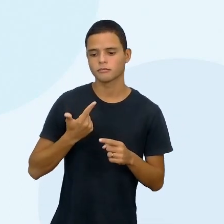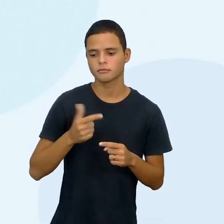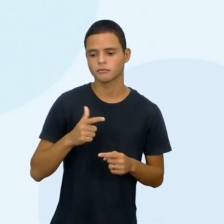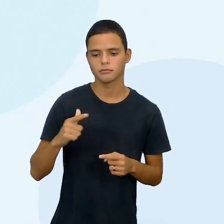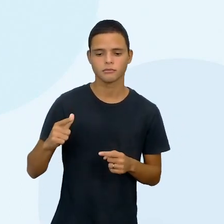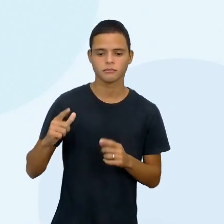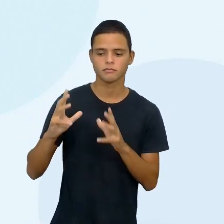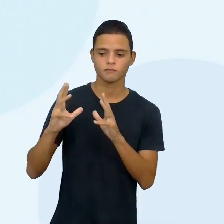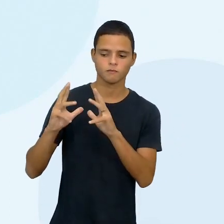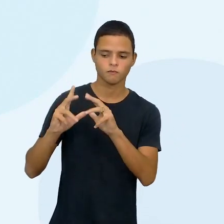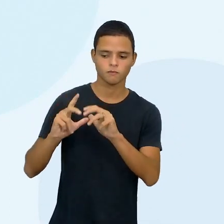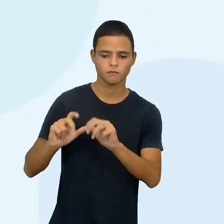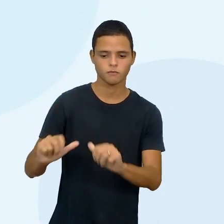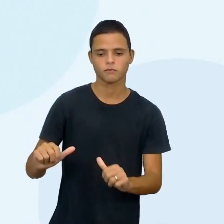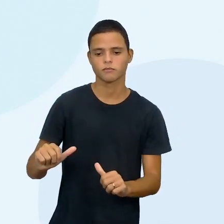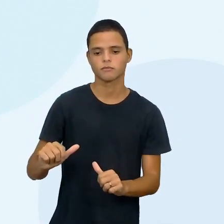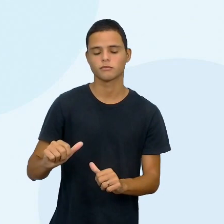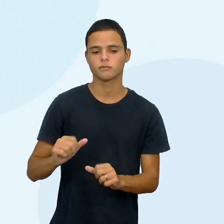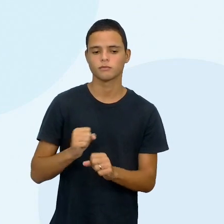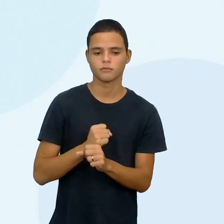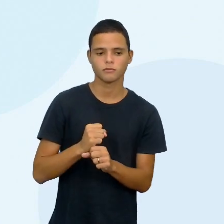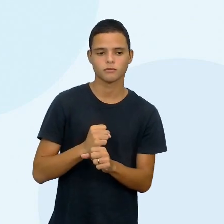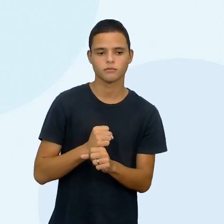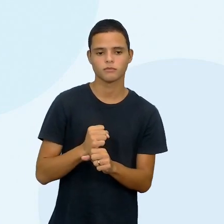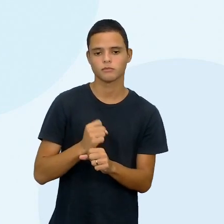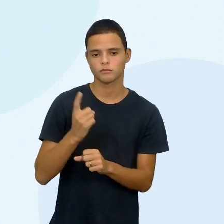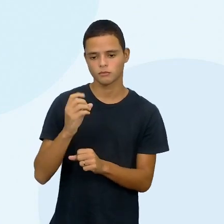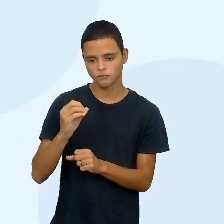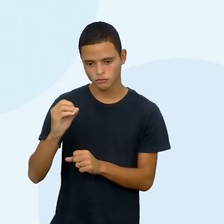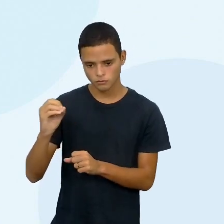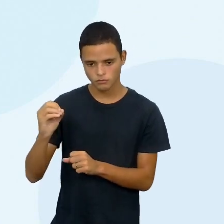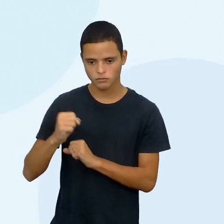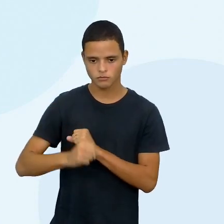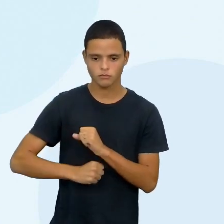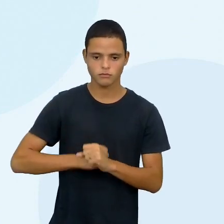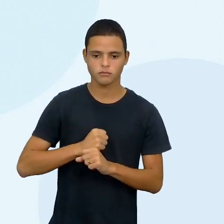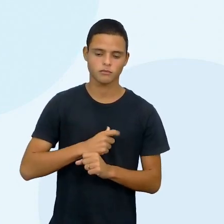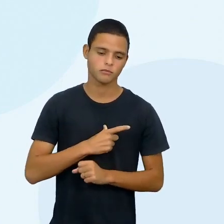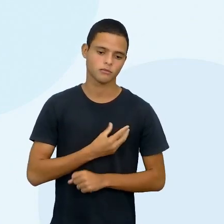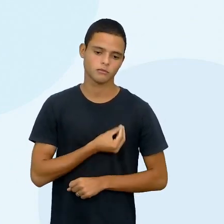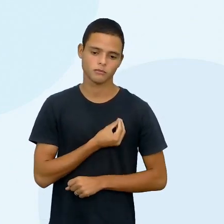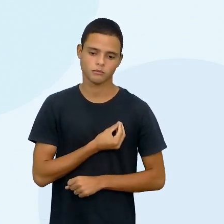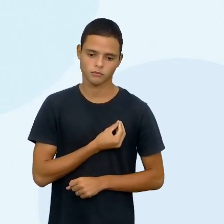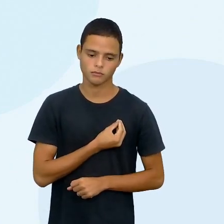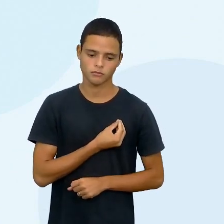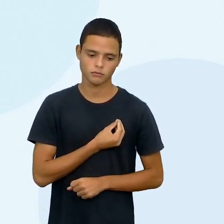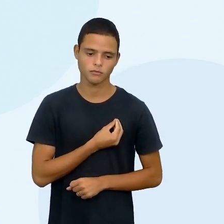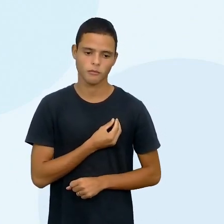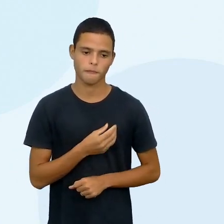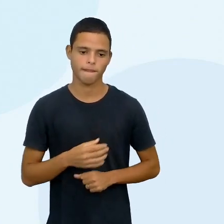anos. Em torno de 100 anos. Enquanto que o ferro tem uma vida útil menor. Isso. Ele conduz